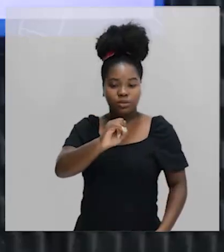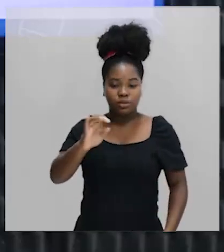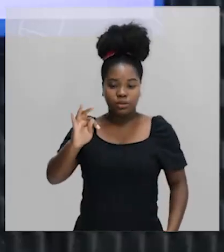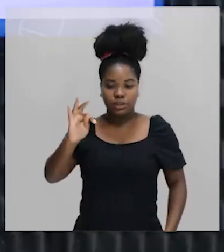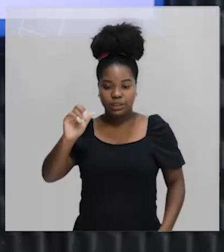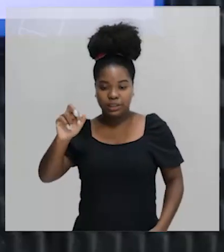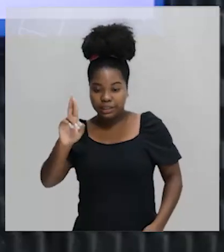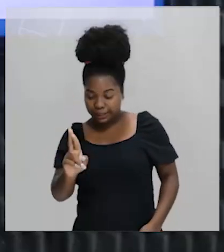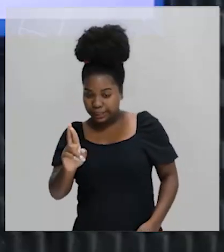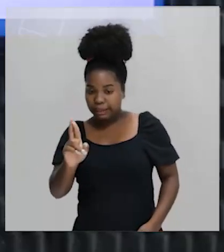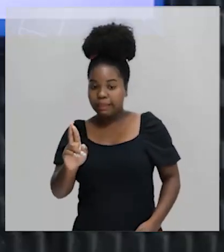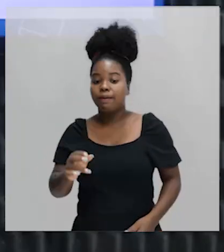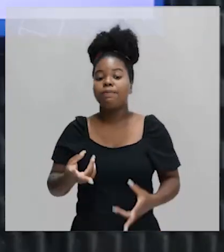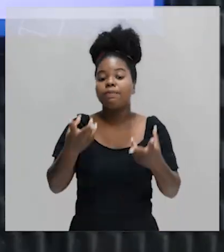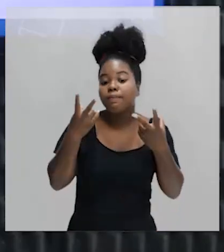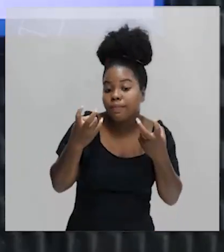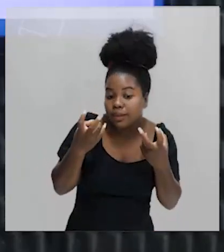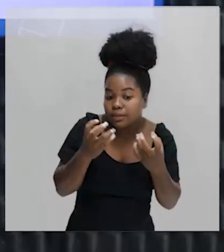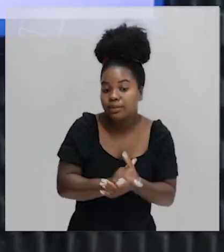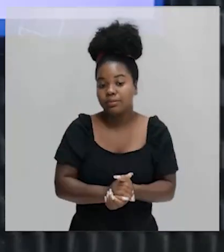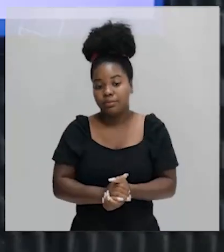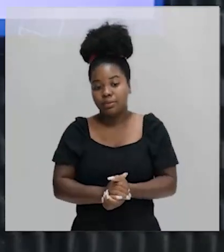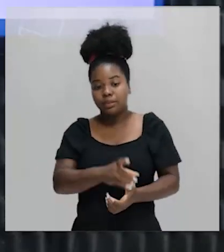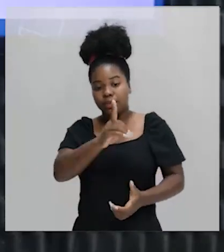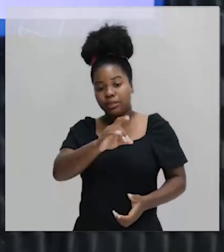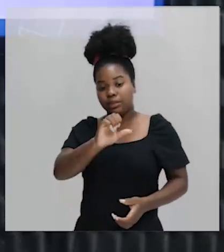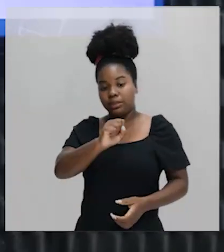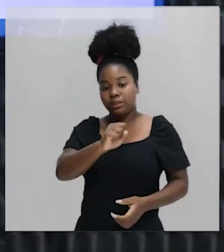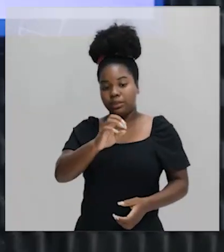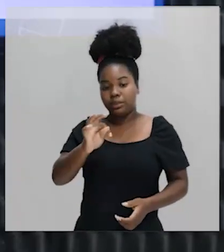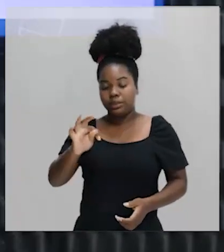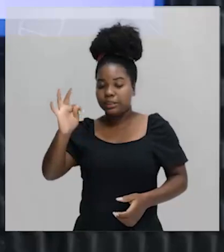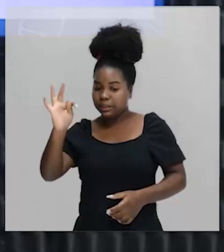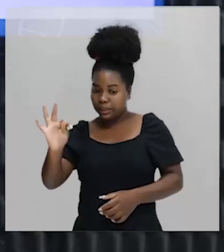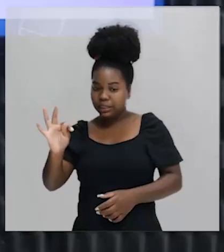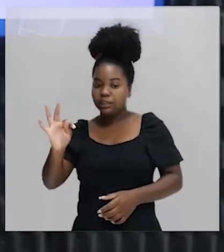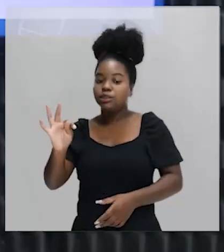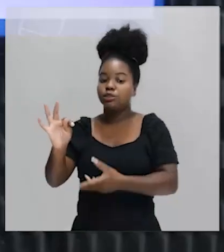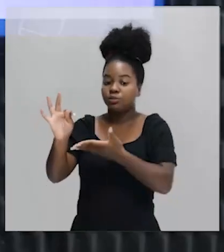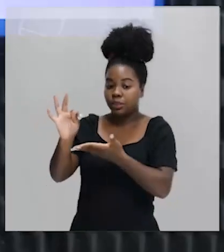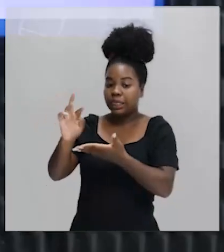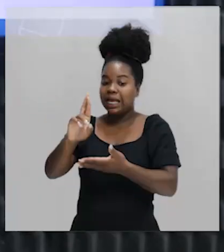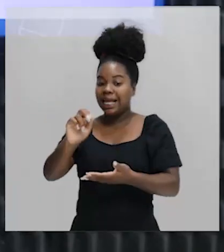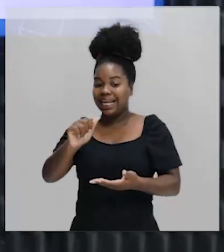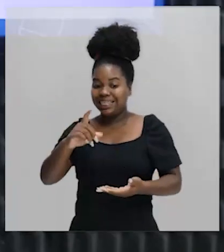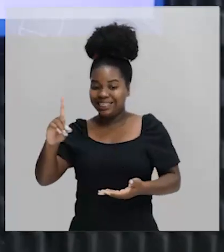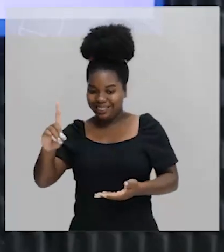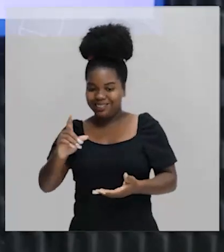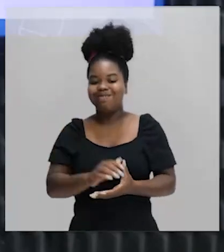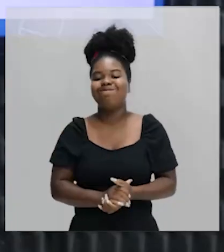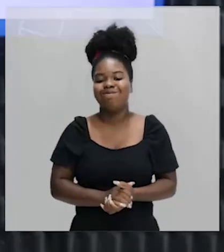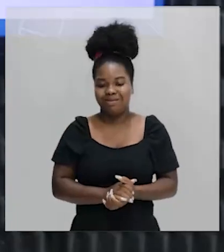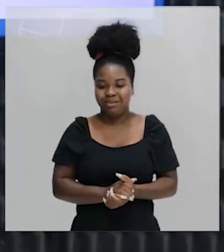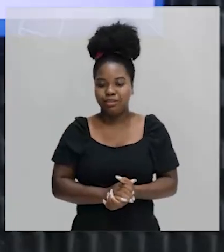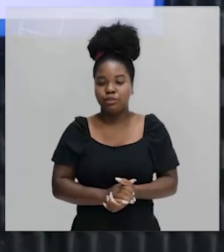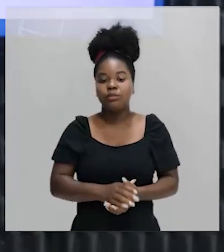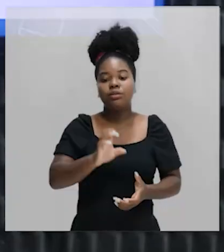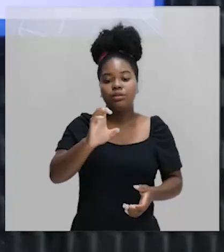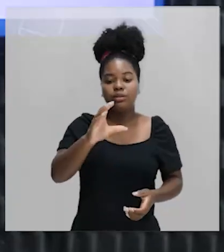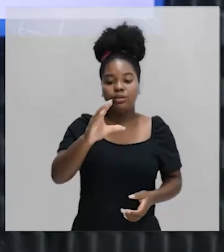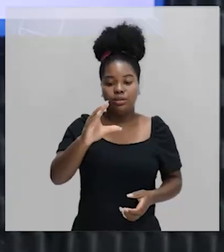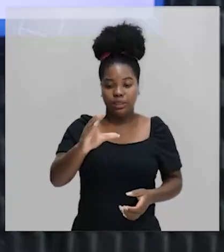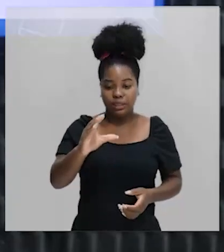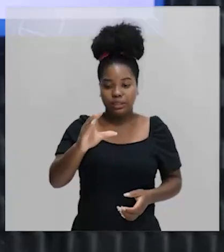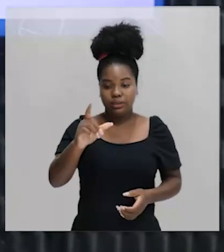observem que o radical vai até a letra T. Ali, esclarecer, o radical vai até a letra C. Né?